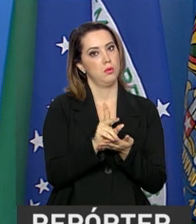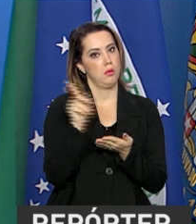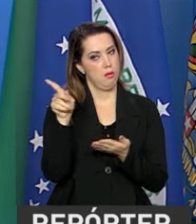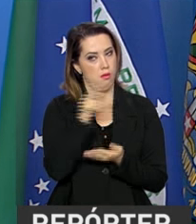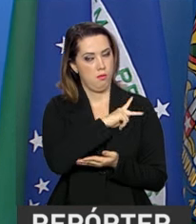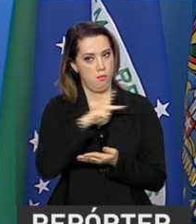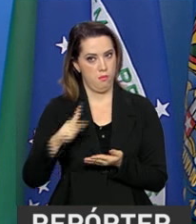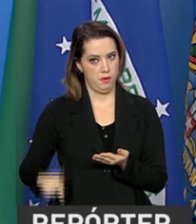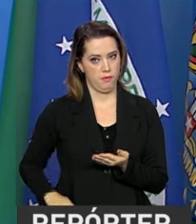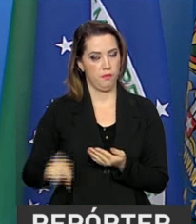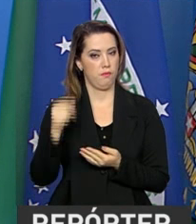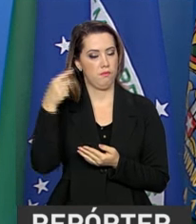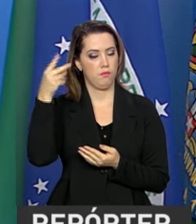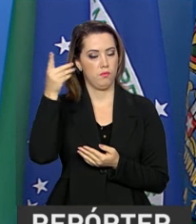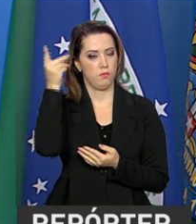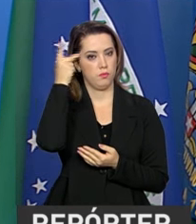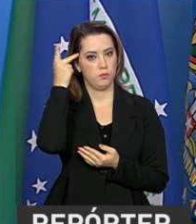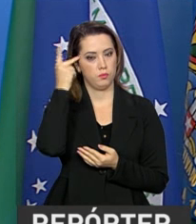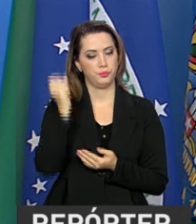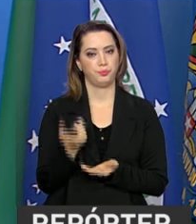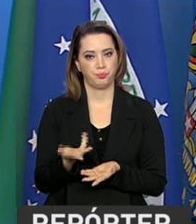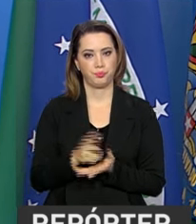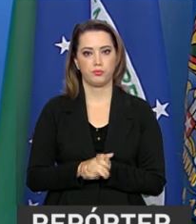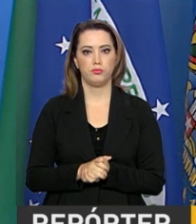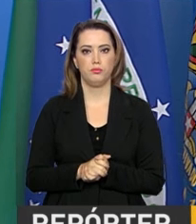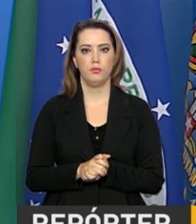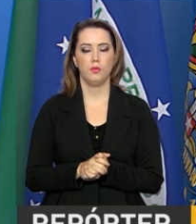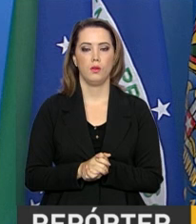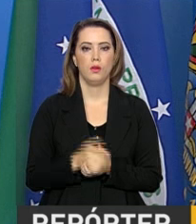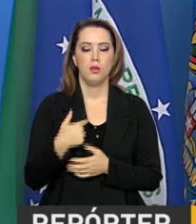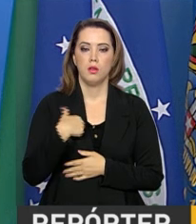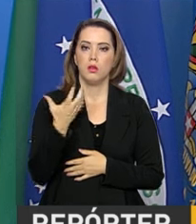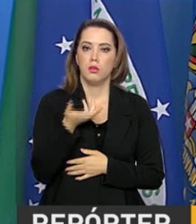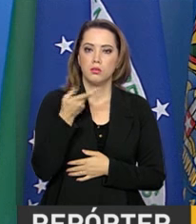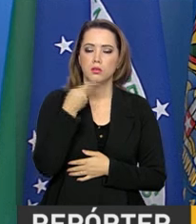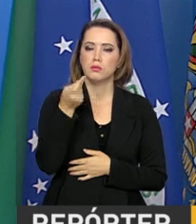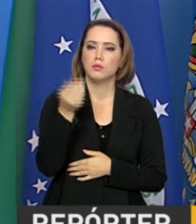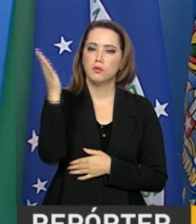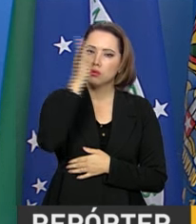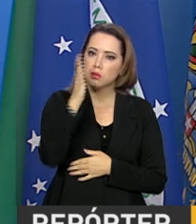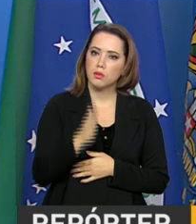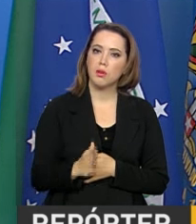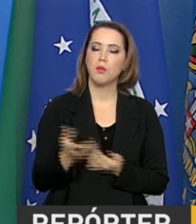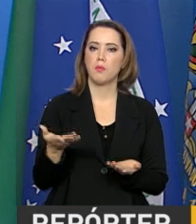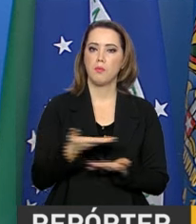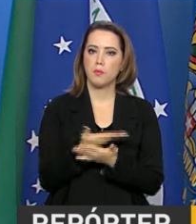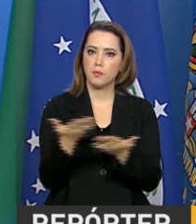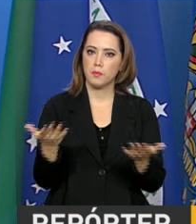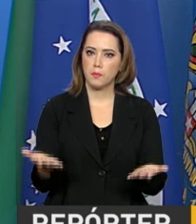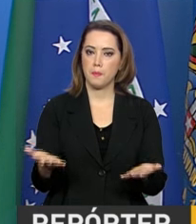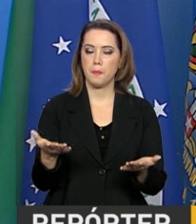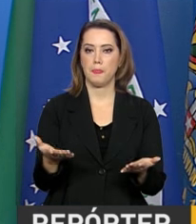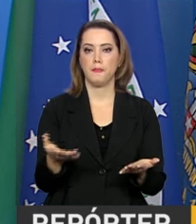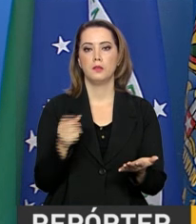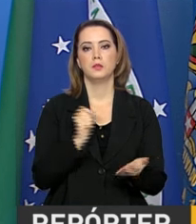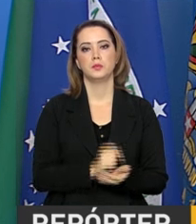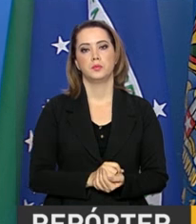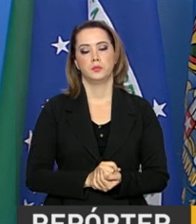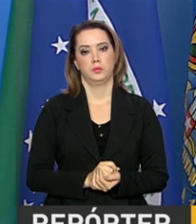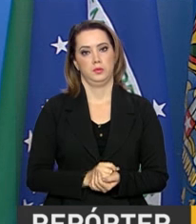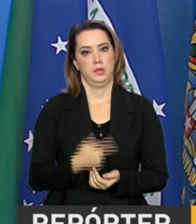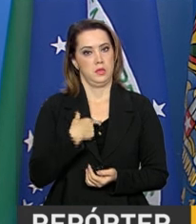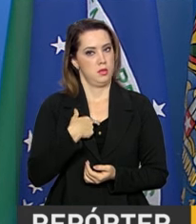Paulo em 2012. Quero me dirigir ao povo brasileiro para dizer que